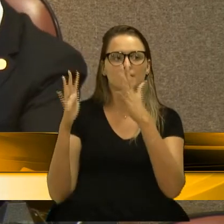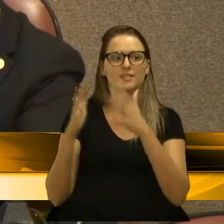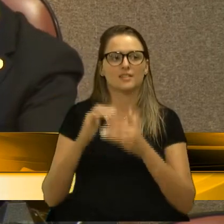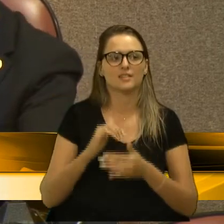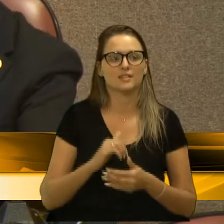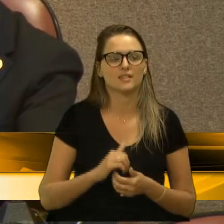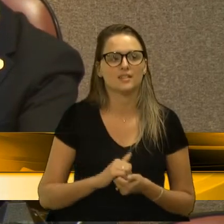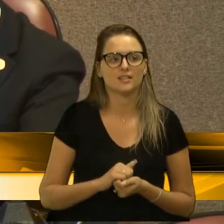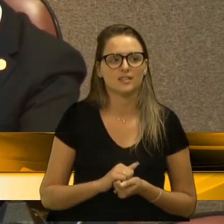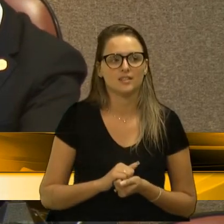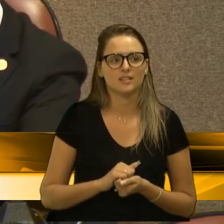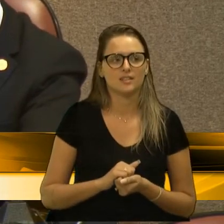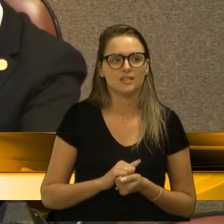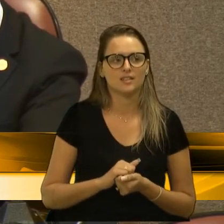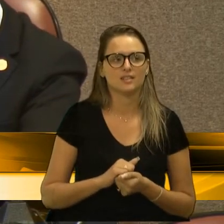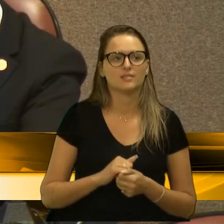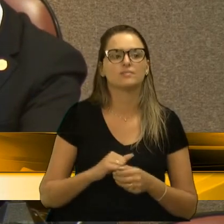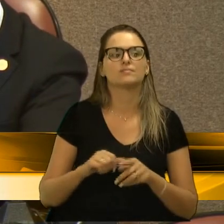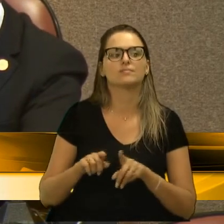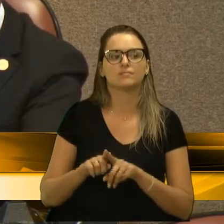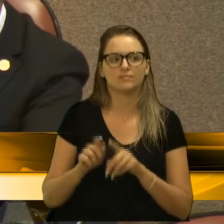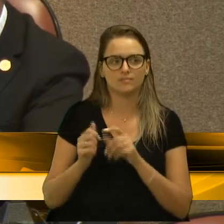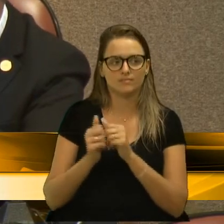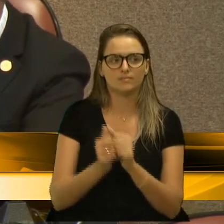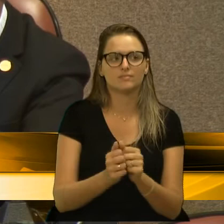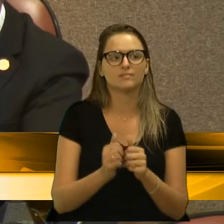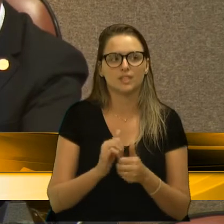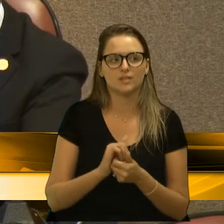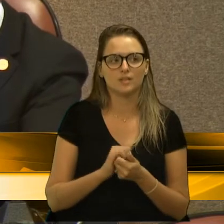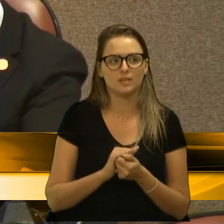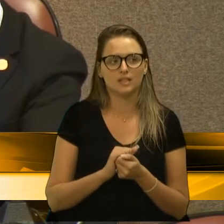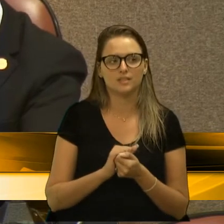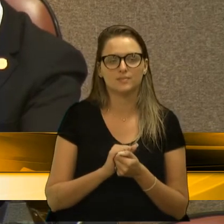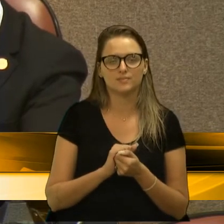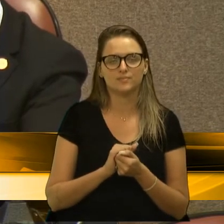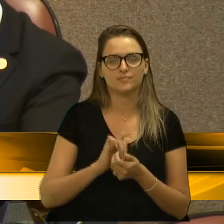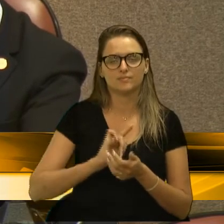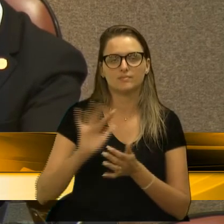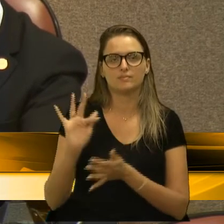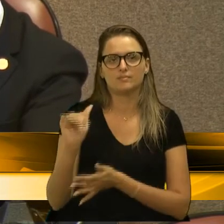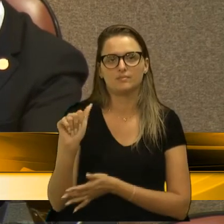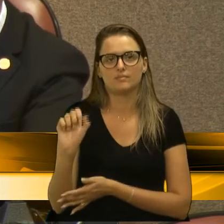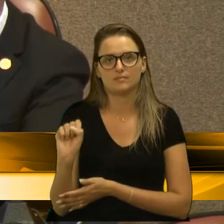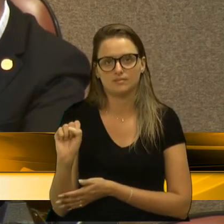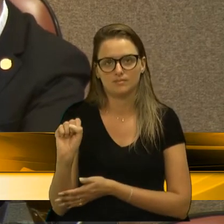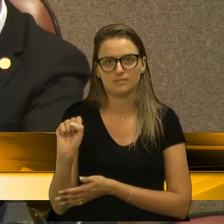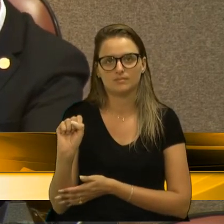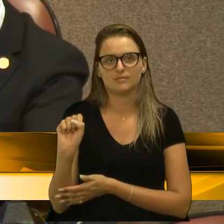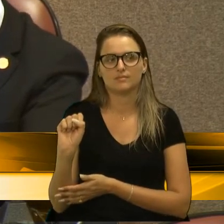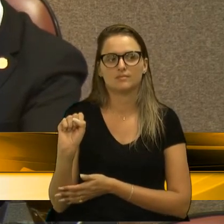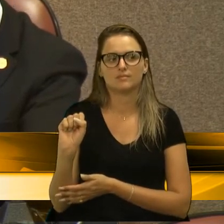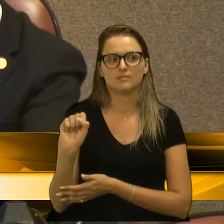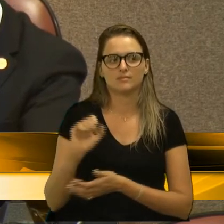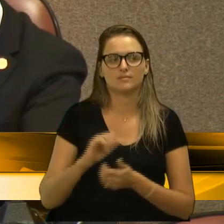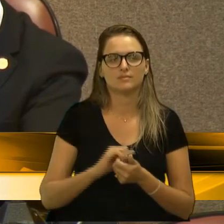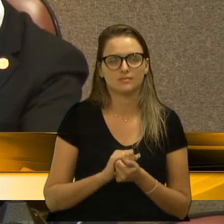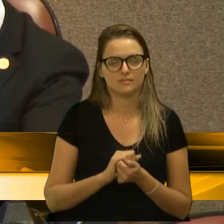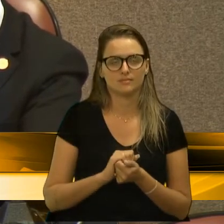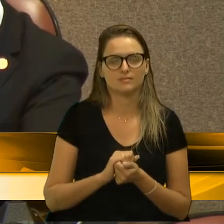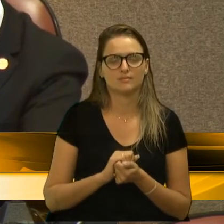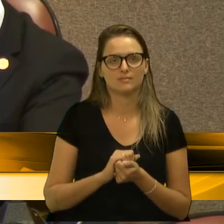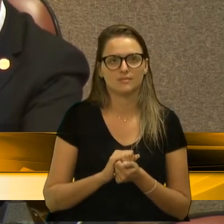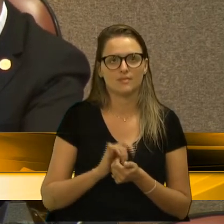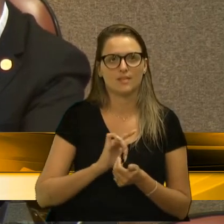colegas através do trabalho que tem feito como excelência, que a FAS tem realizado, não ao longo